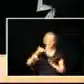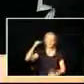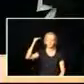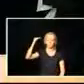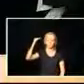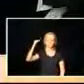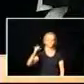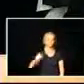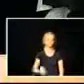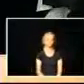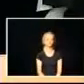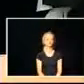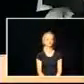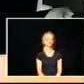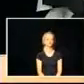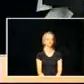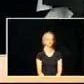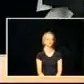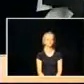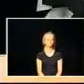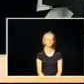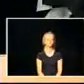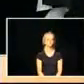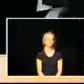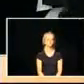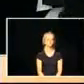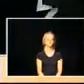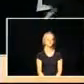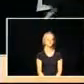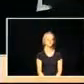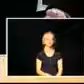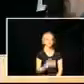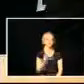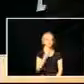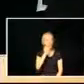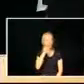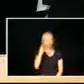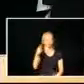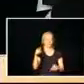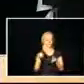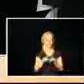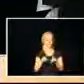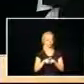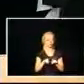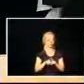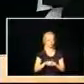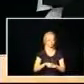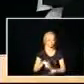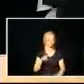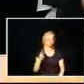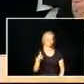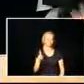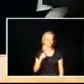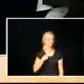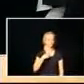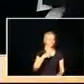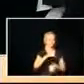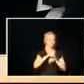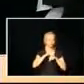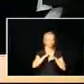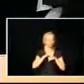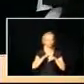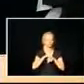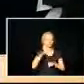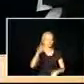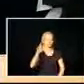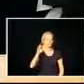momento disponível para dar, que é 6%. E quero dizer também aos servidores, que eu conversei com o reitor hoje, inclusive, quero